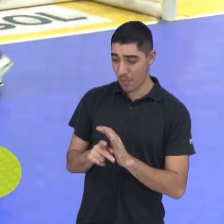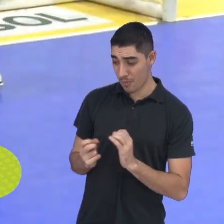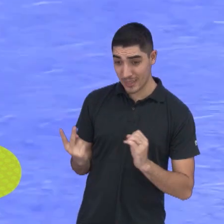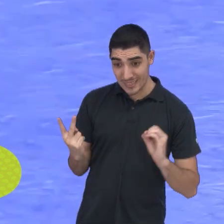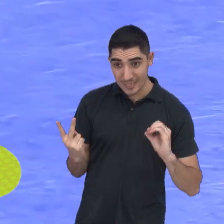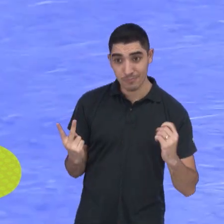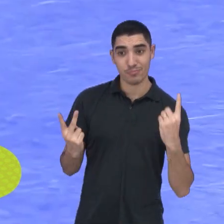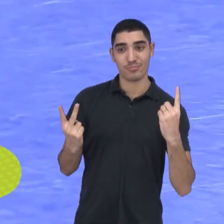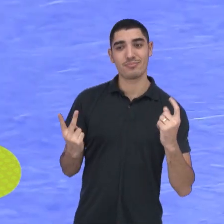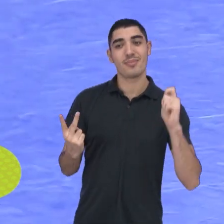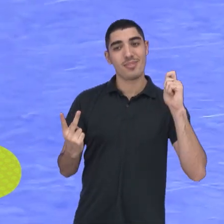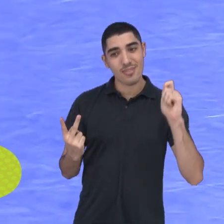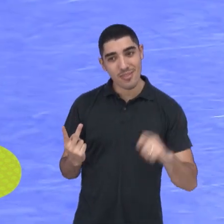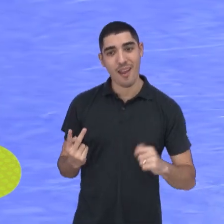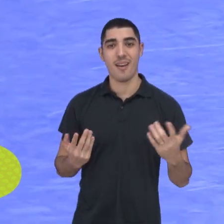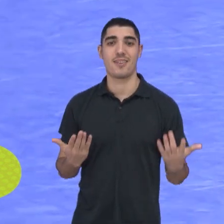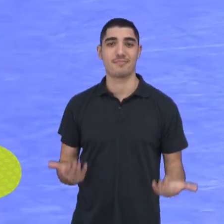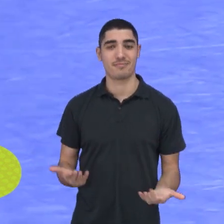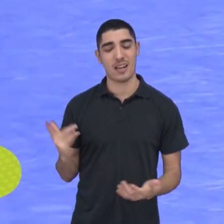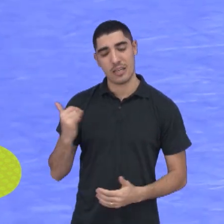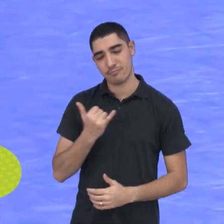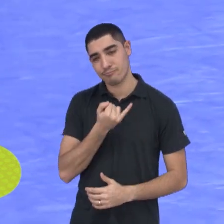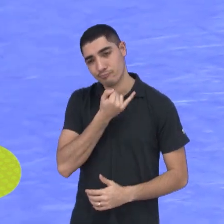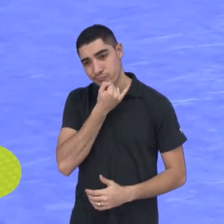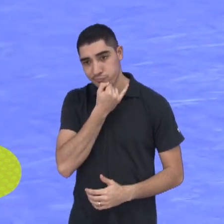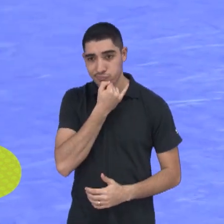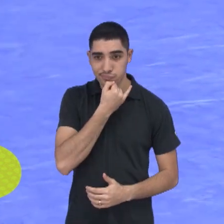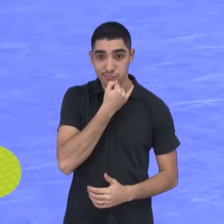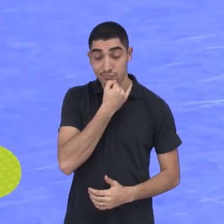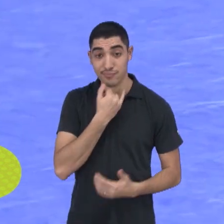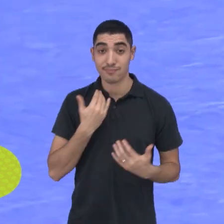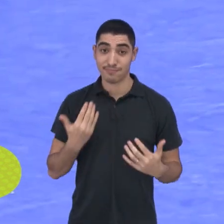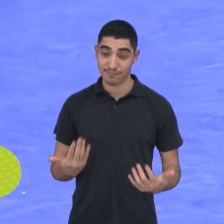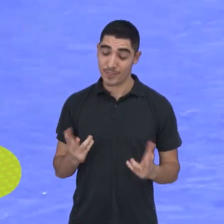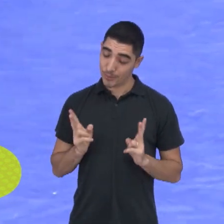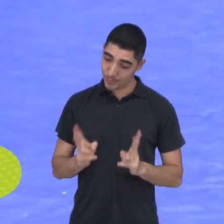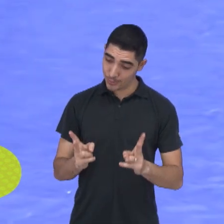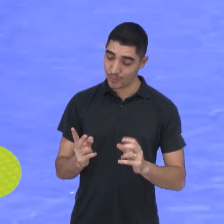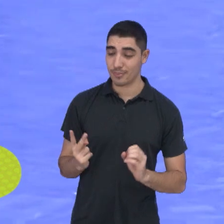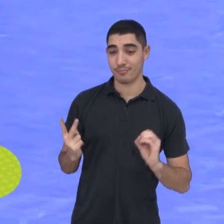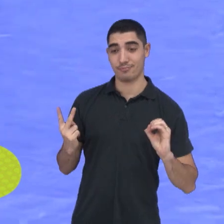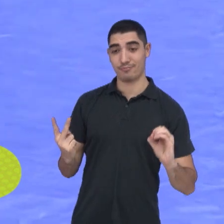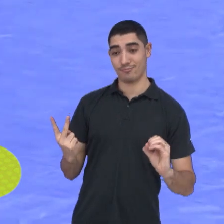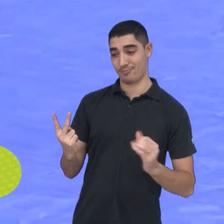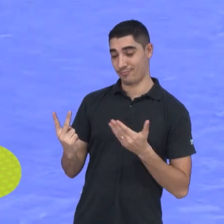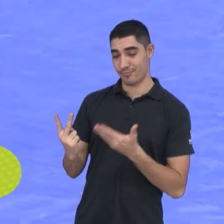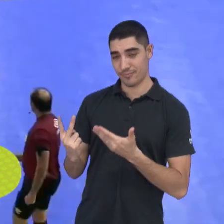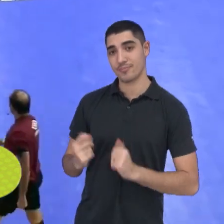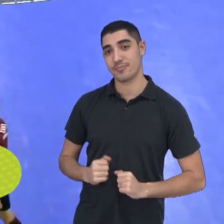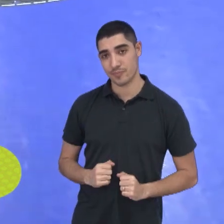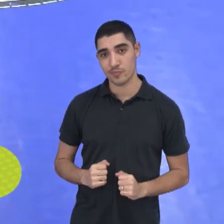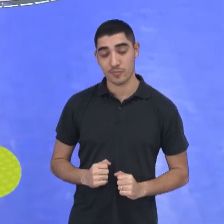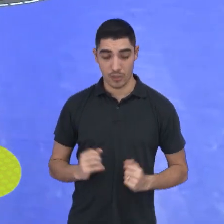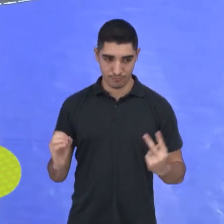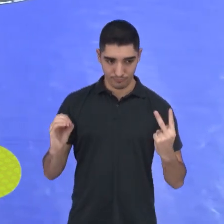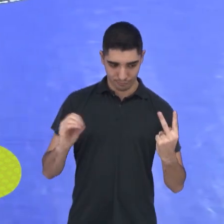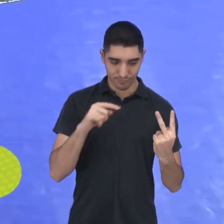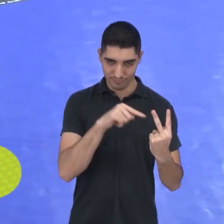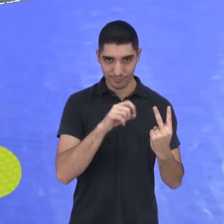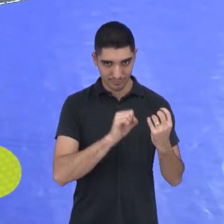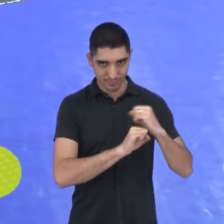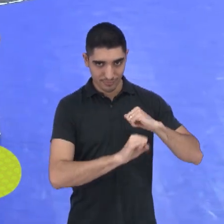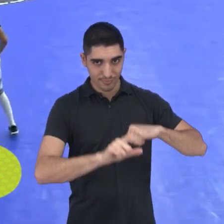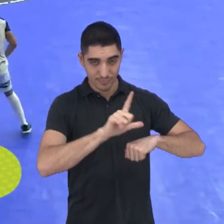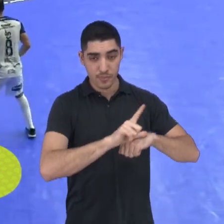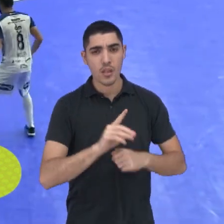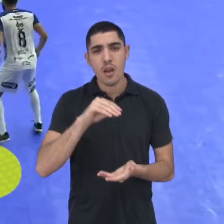São José. E claro, se lamenta o Gustavo. Segue 2-0 São Lourenço. Mas restando pouco